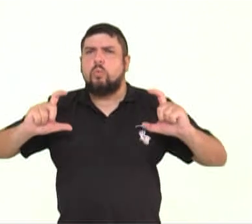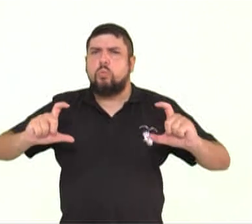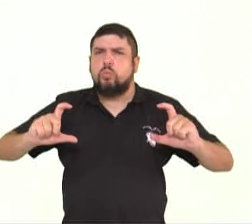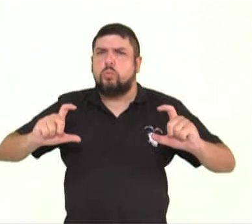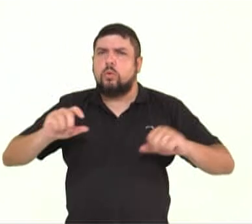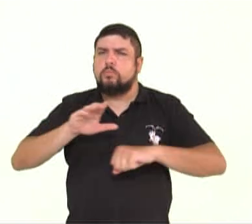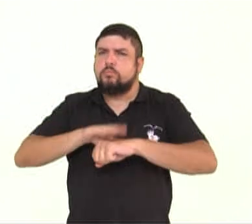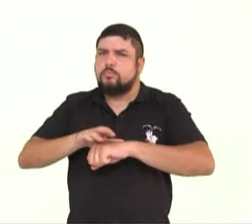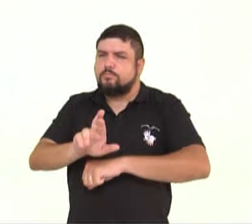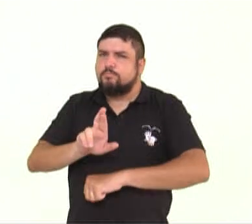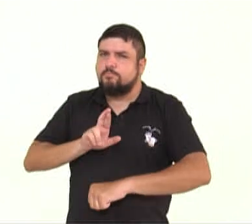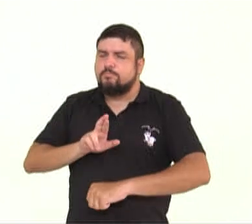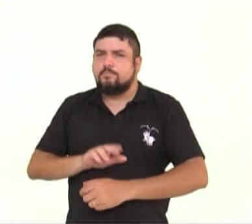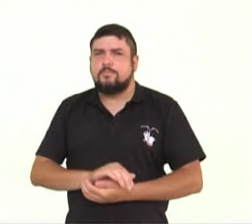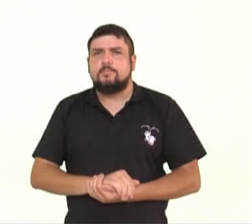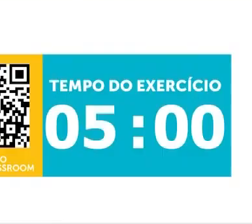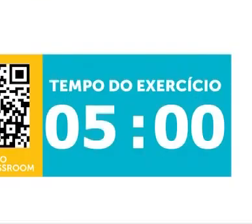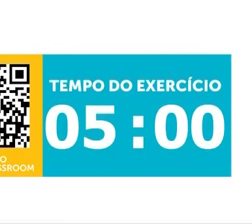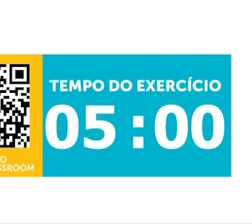quiser. Legal? Já voltamos.